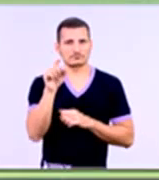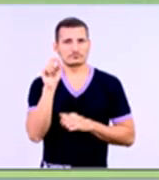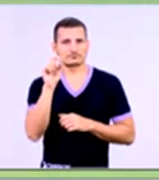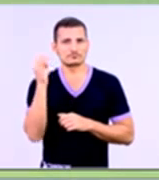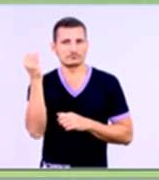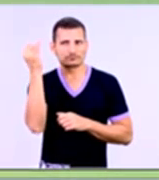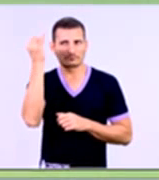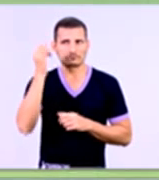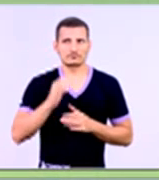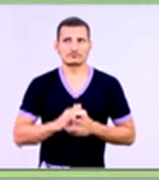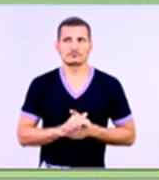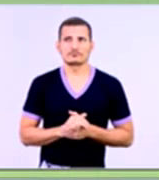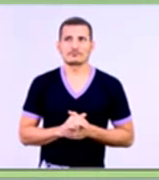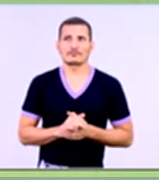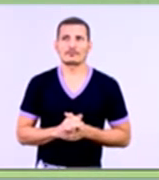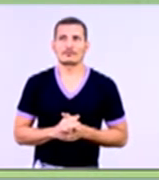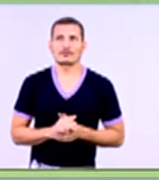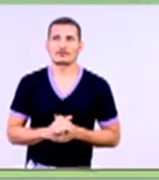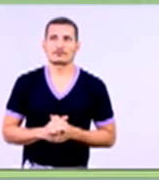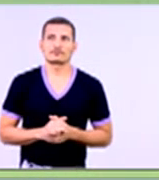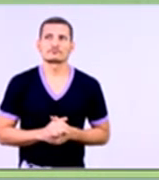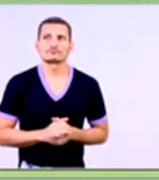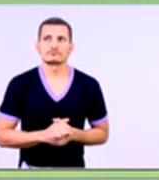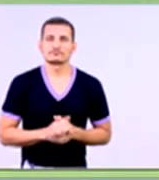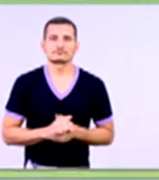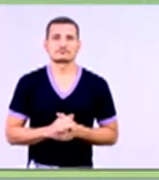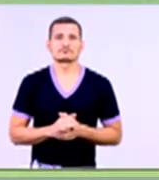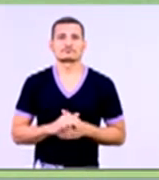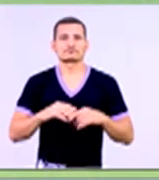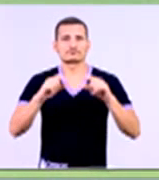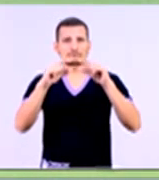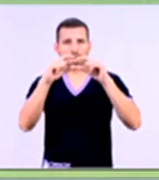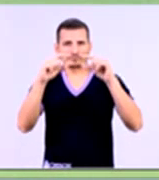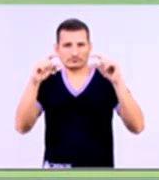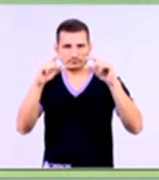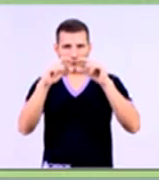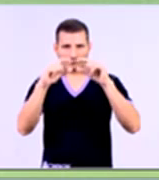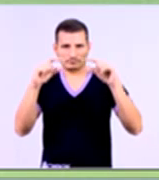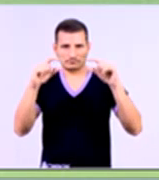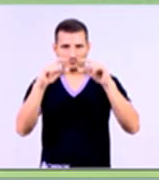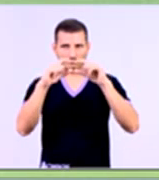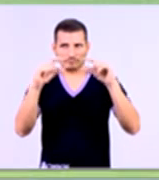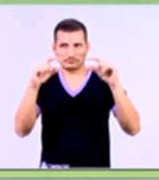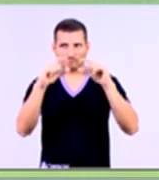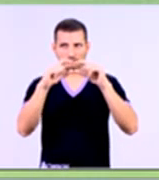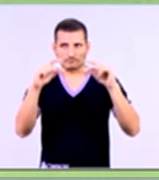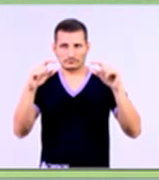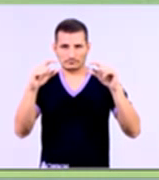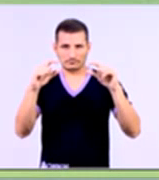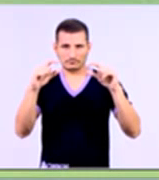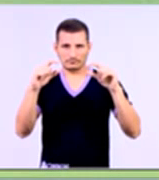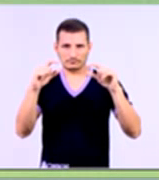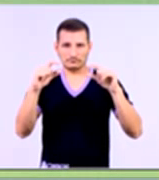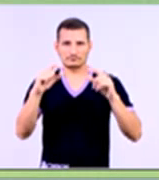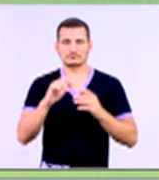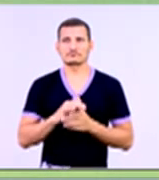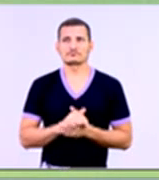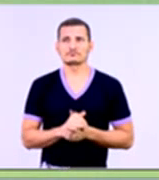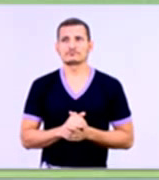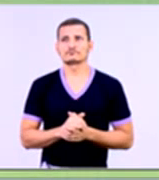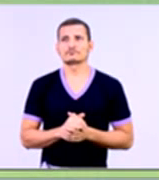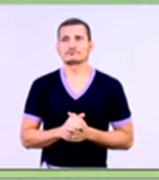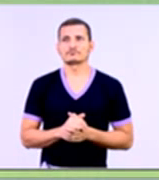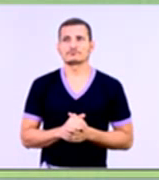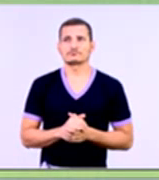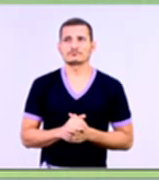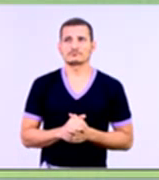ver. Bom, uma caixa de texto que é renderizada pelo tipo text, ela unicamente,